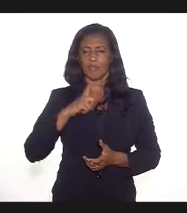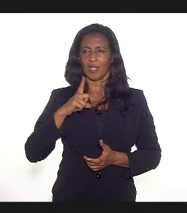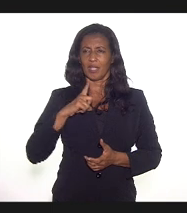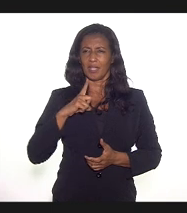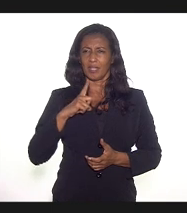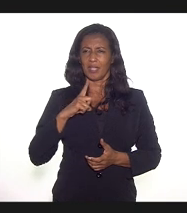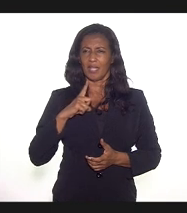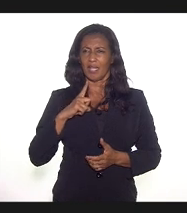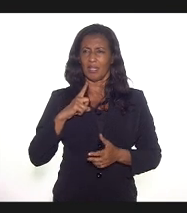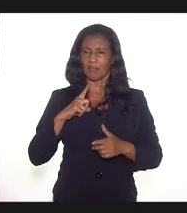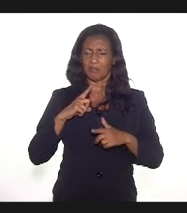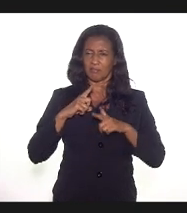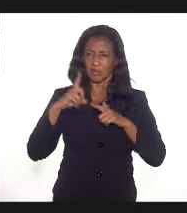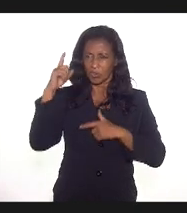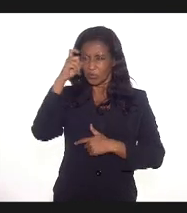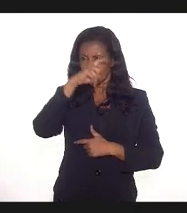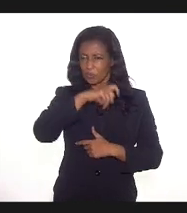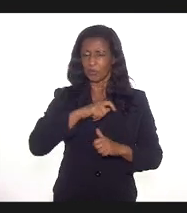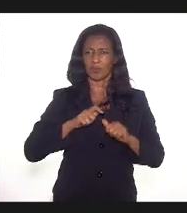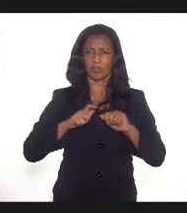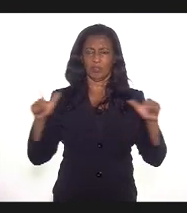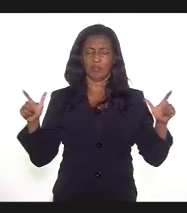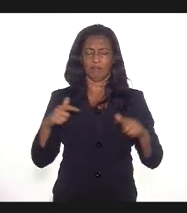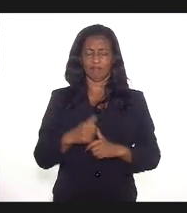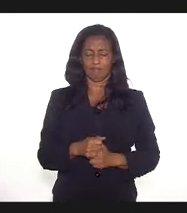distorção grande. Esse fim de semana,